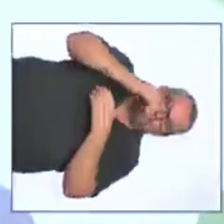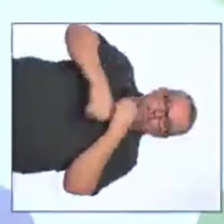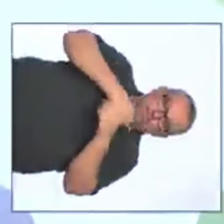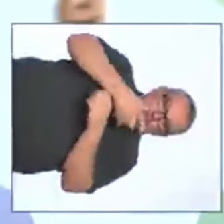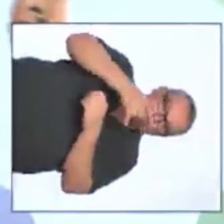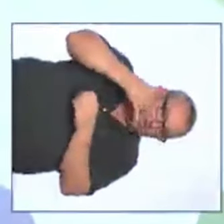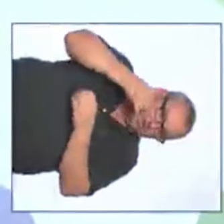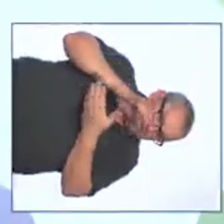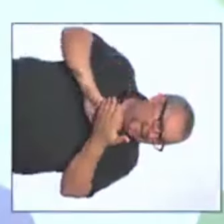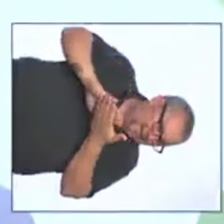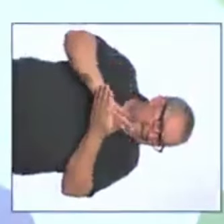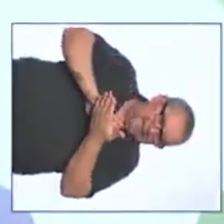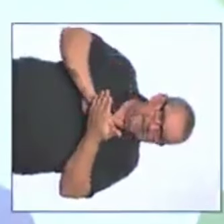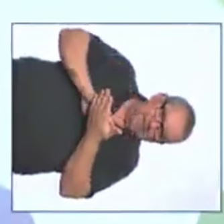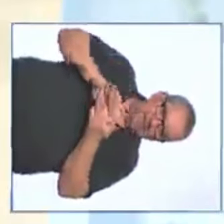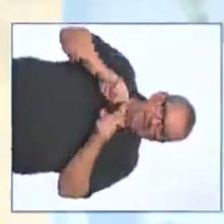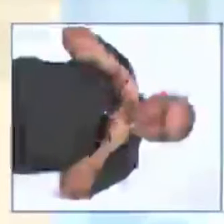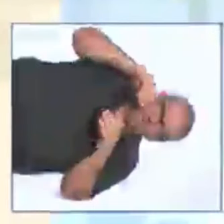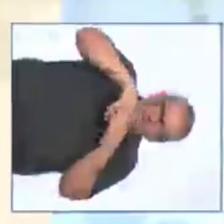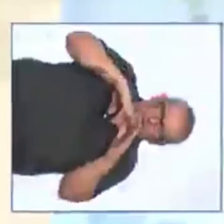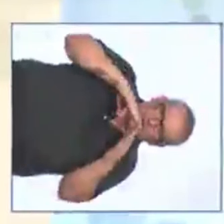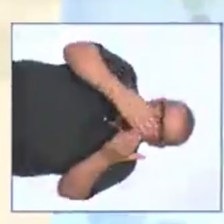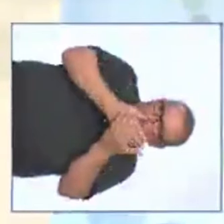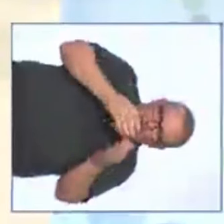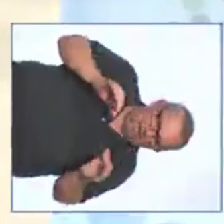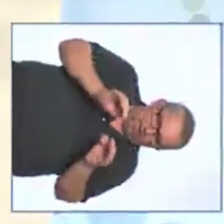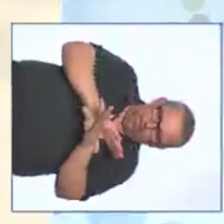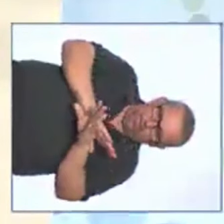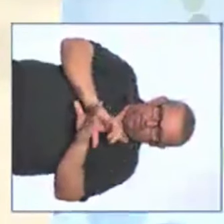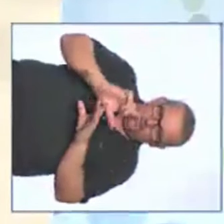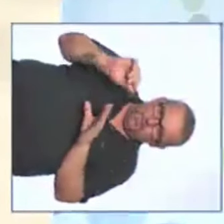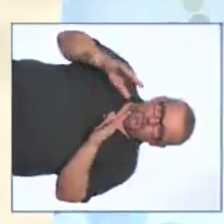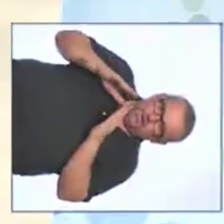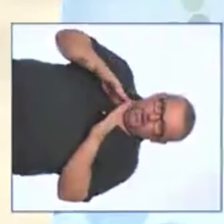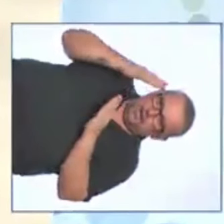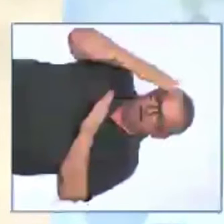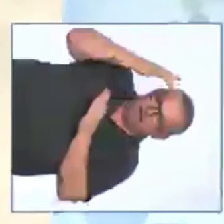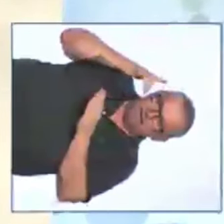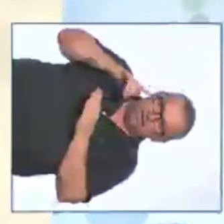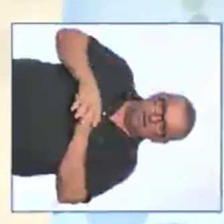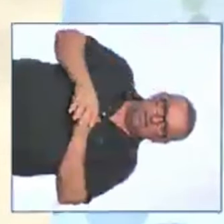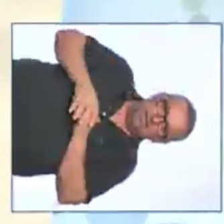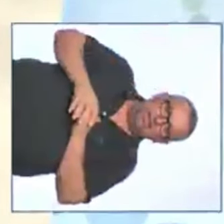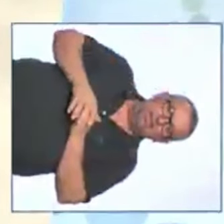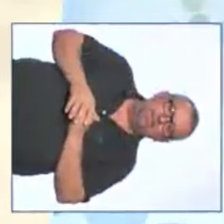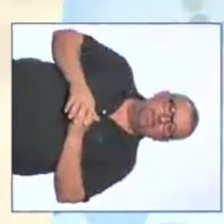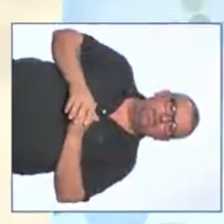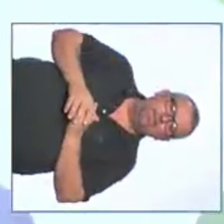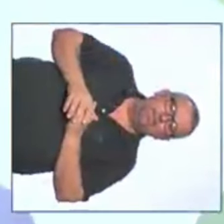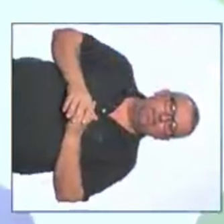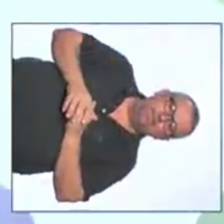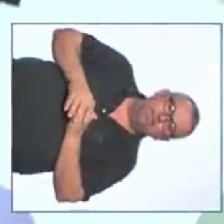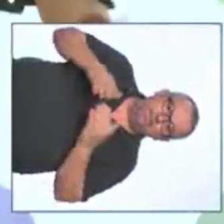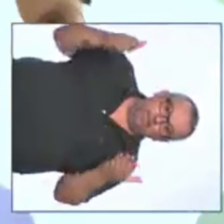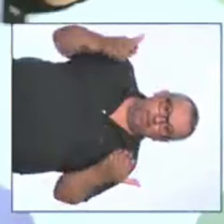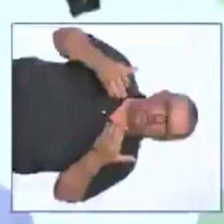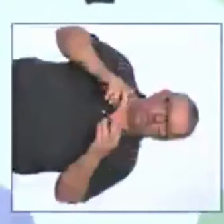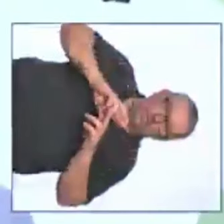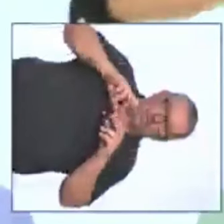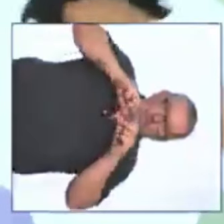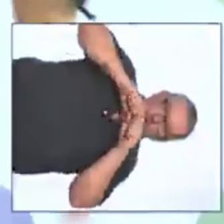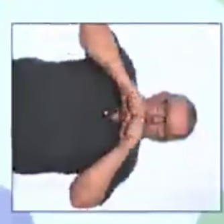existia celular não existia nada ficava ali morria ali morria ali você ia embora pra sua casa as únicas pessoas que sabiam do bullying era quem estava dentro da sua escola e hoje isso